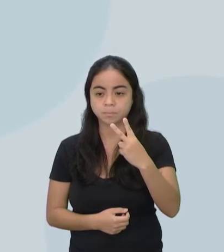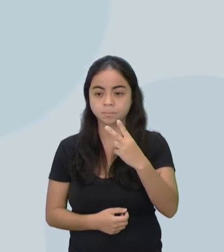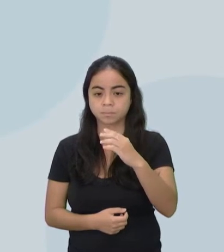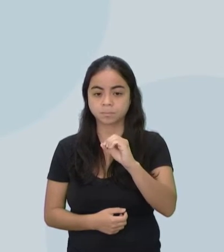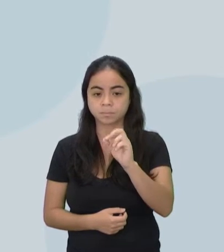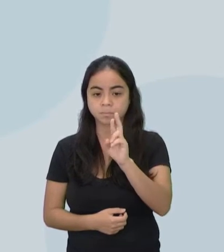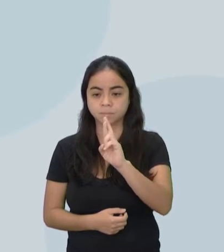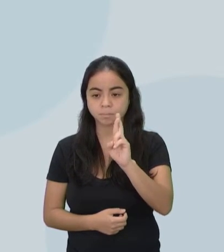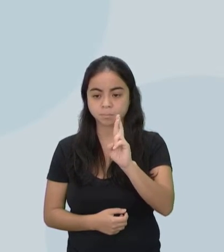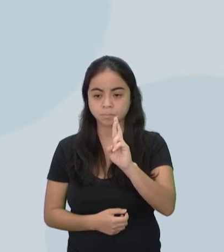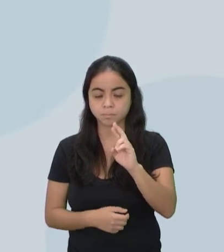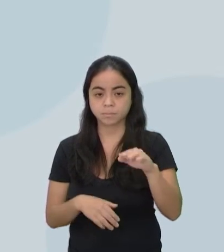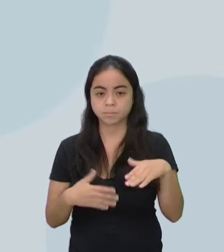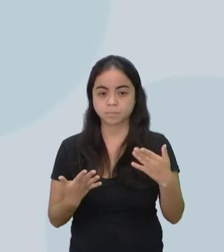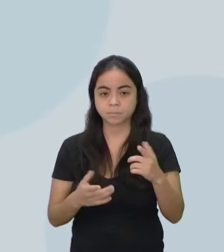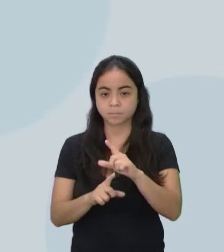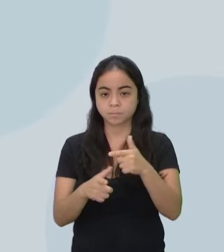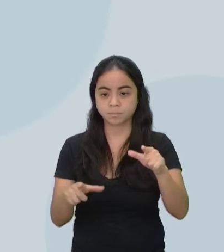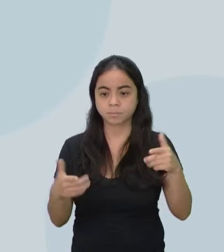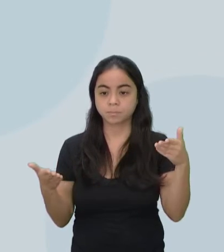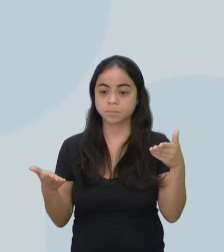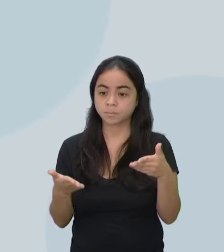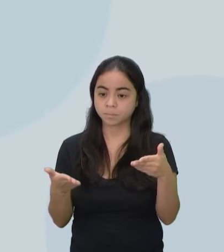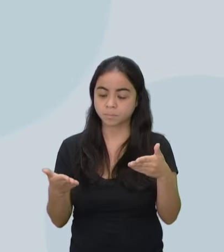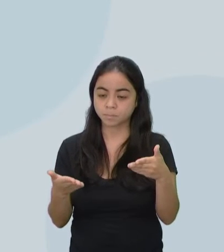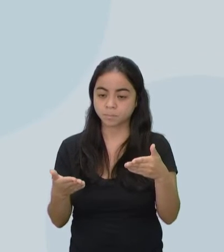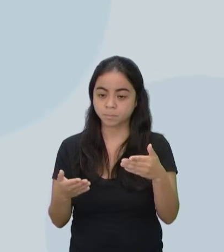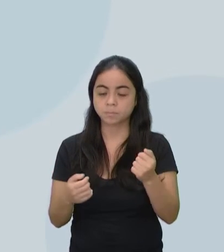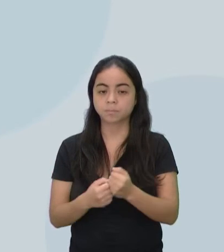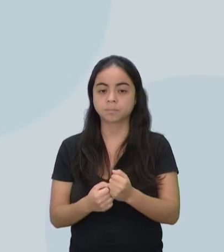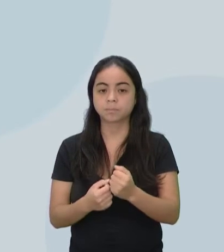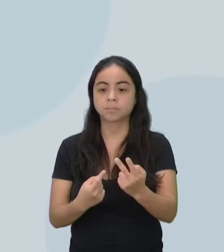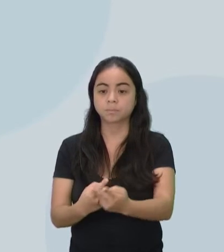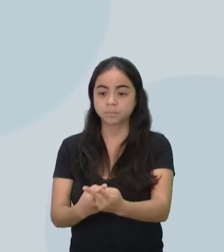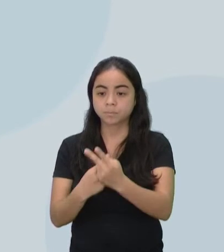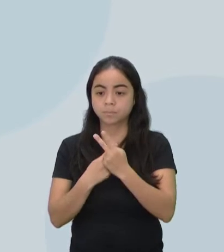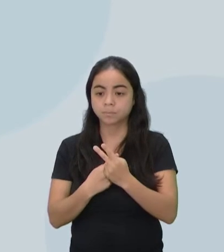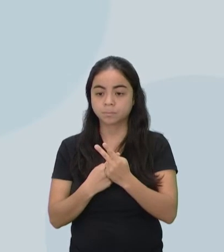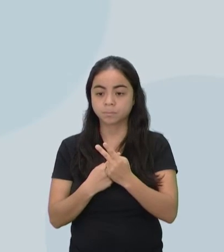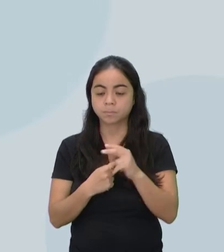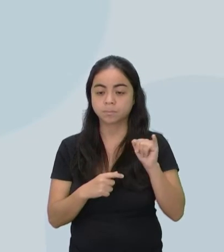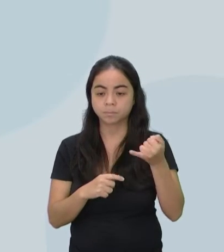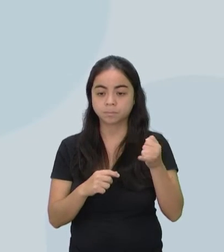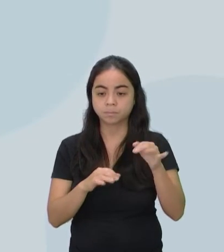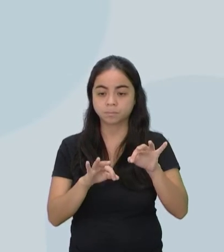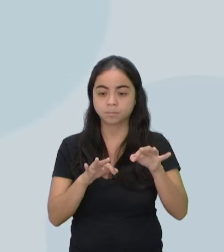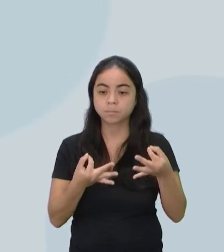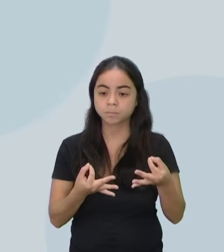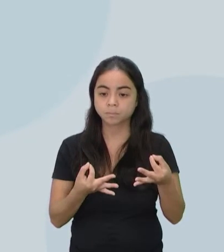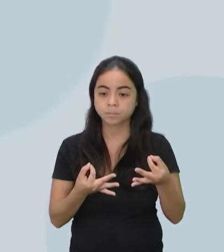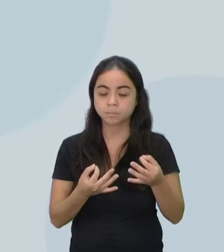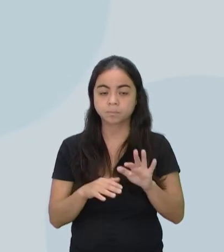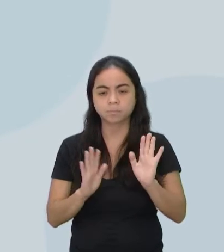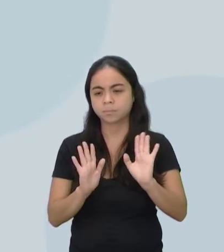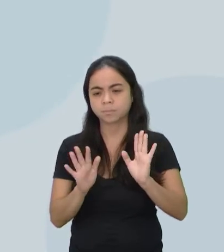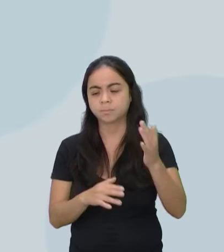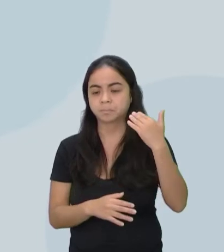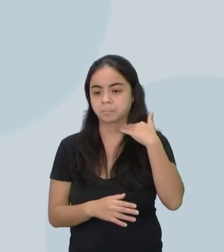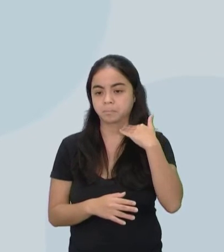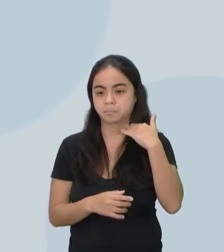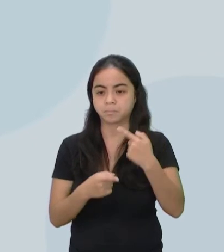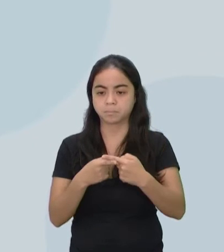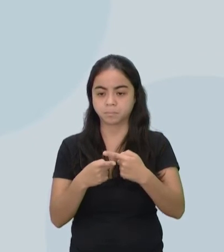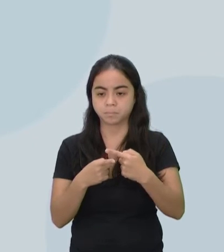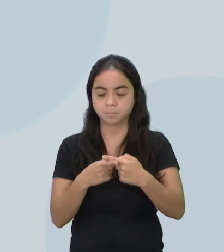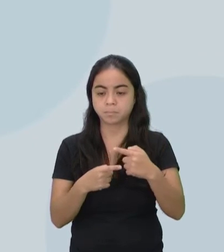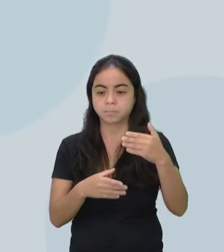3.720. Então, ele não tem o dinheiro agora, ele vai pegar um empréstimo a juros simples, lembrando que não é banco, não é nada, porque no